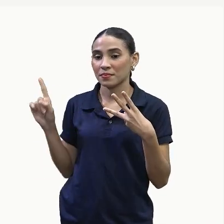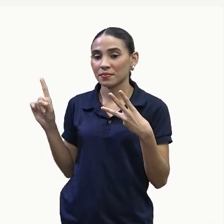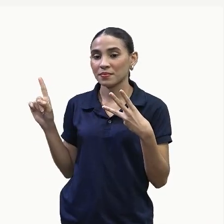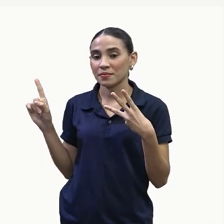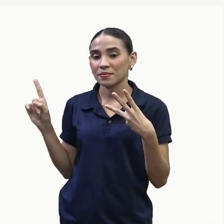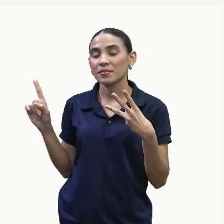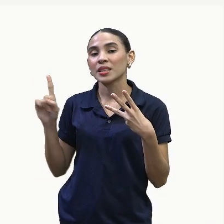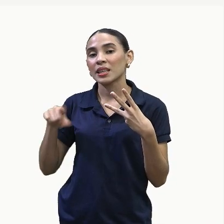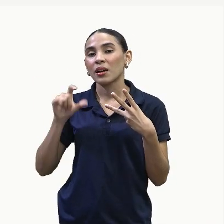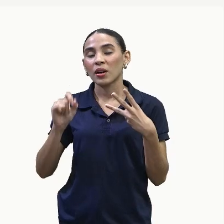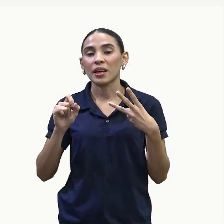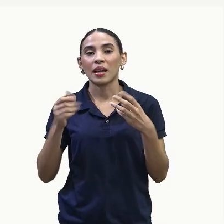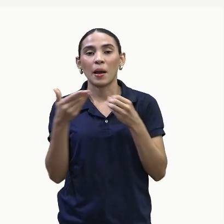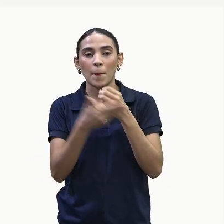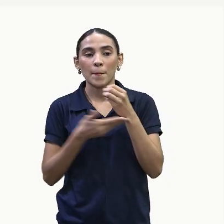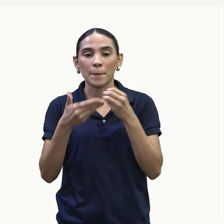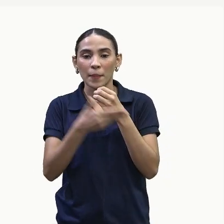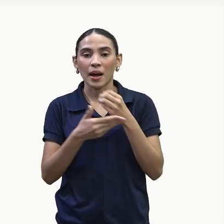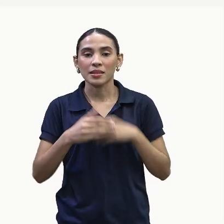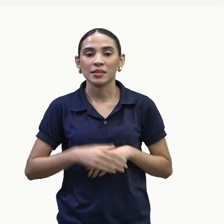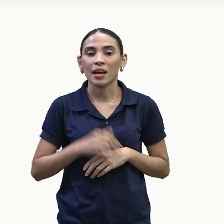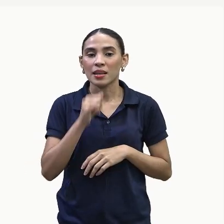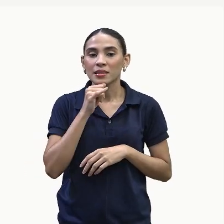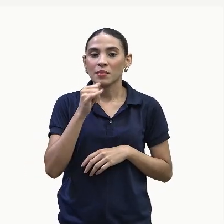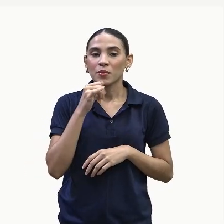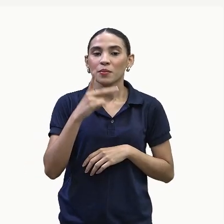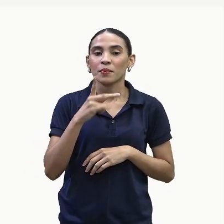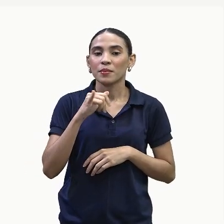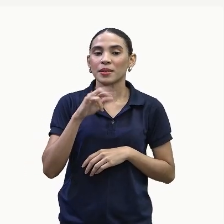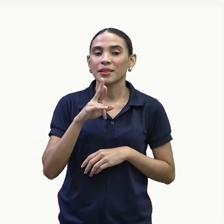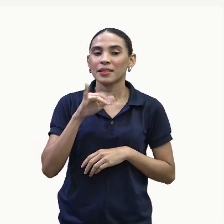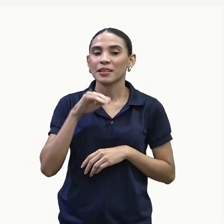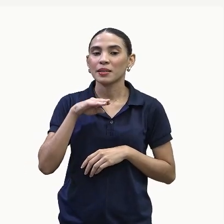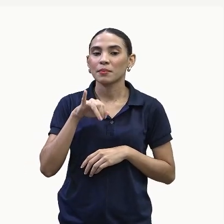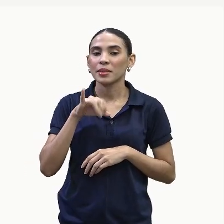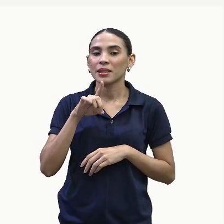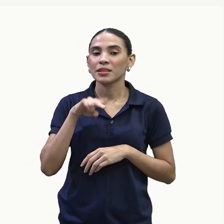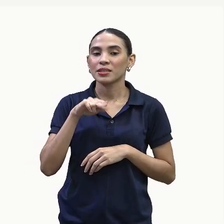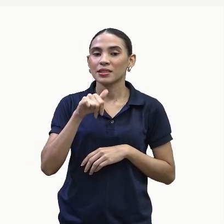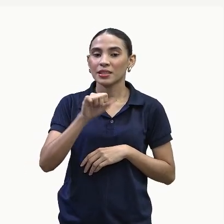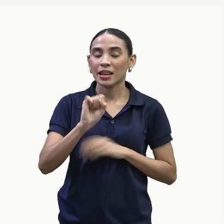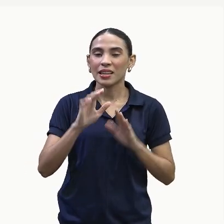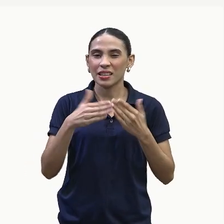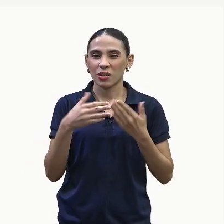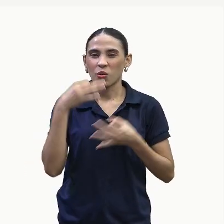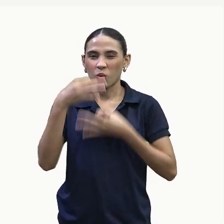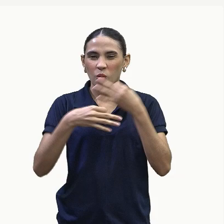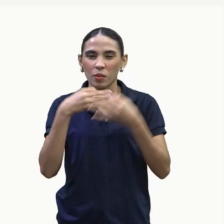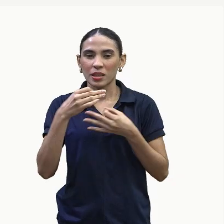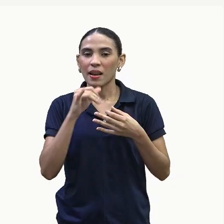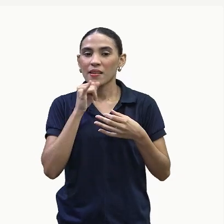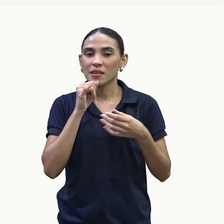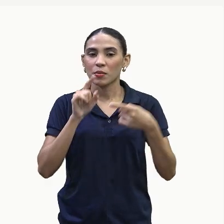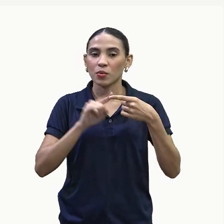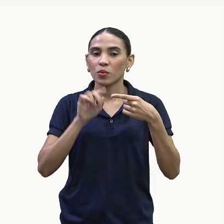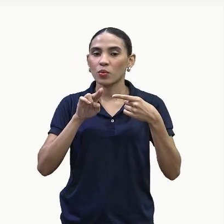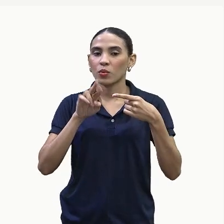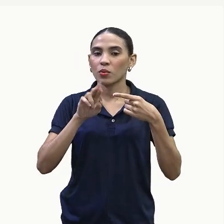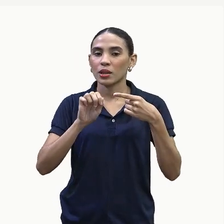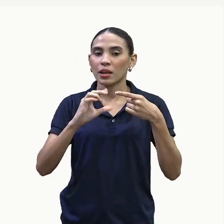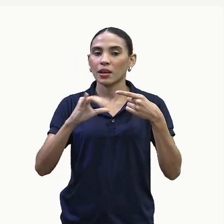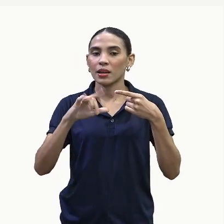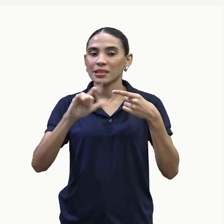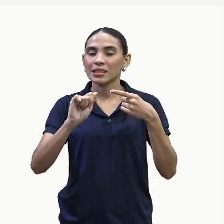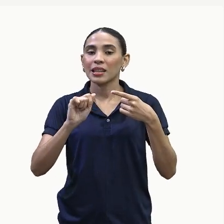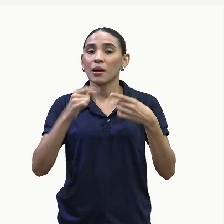são as bases pirimídicas, tá? E aqui eu comentei a uracila, por quê? Porque